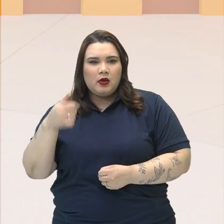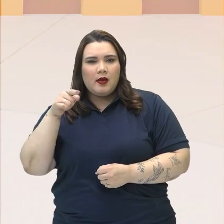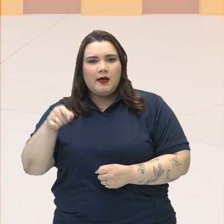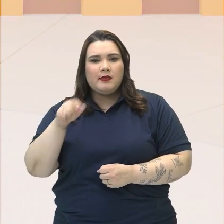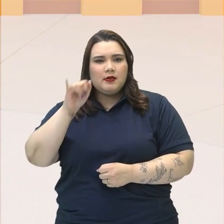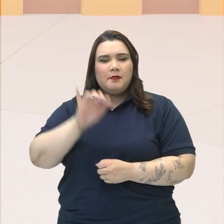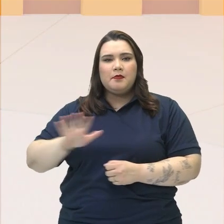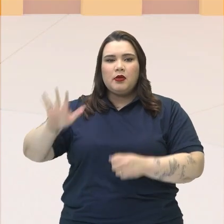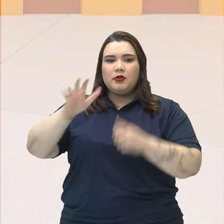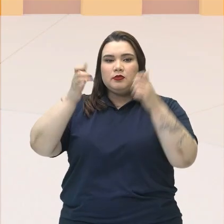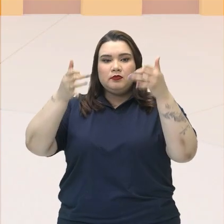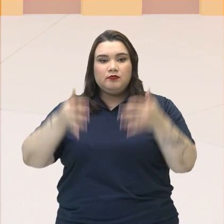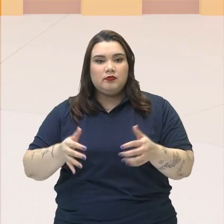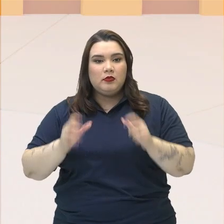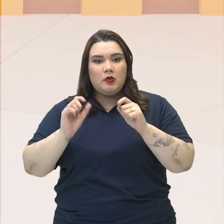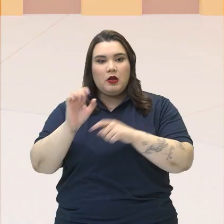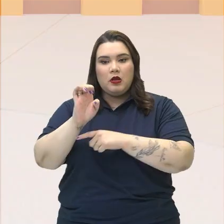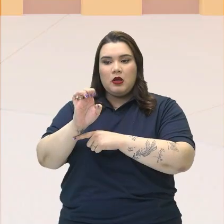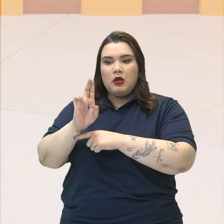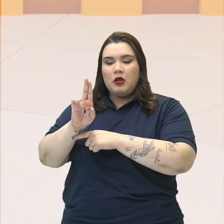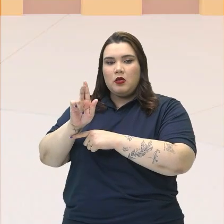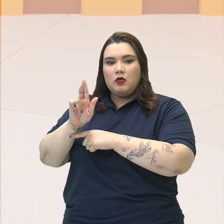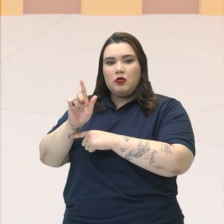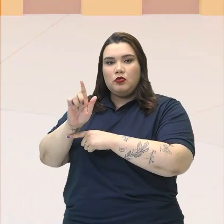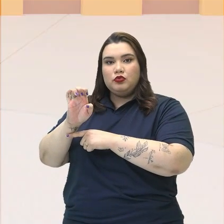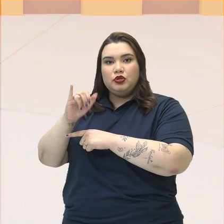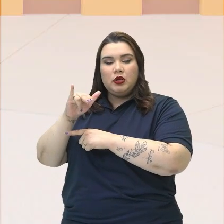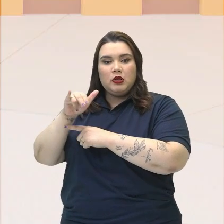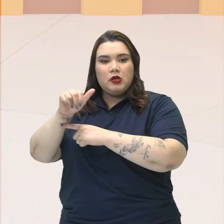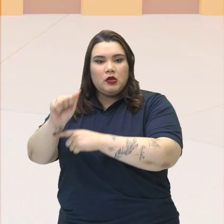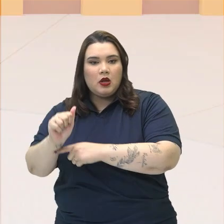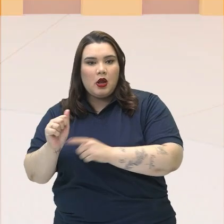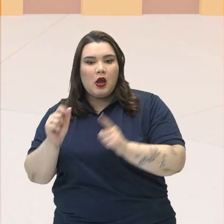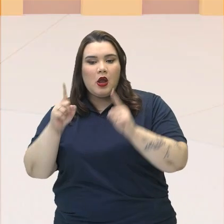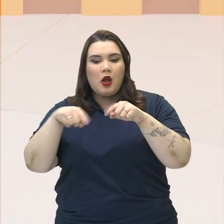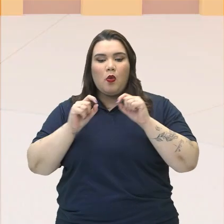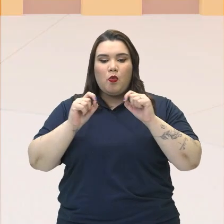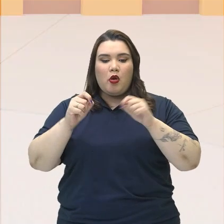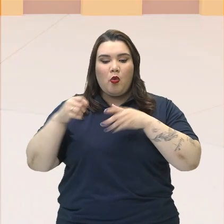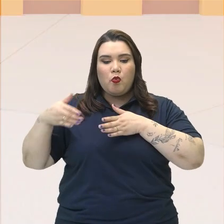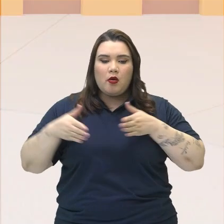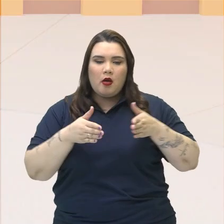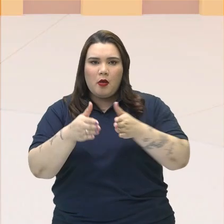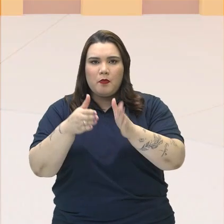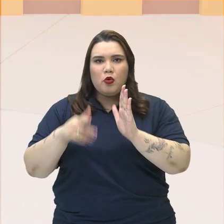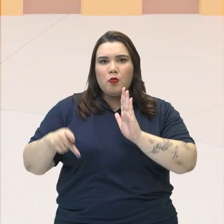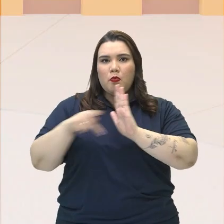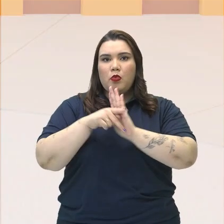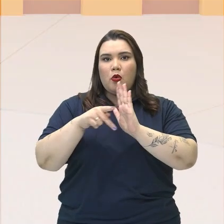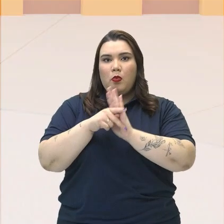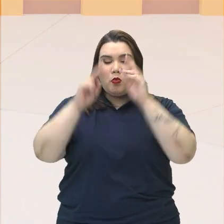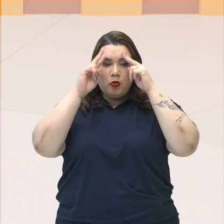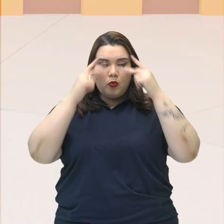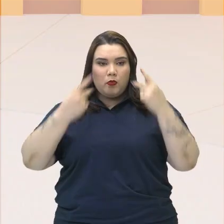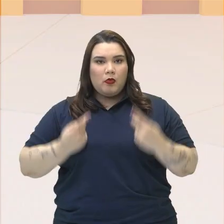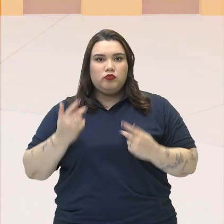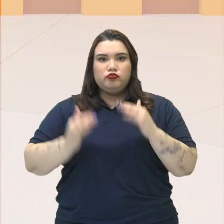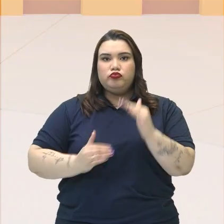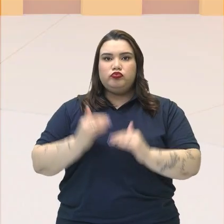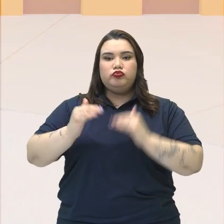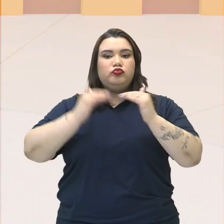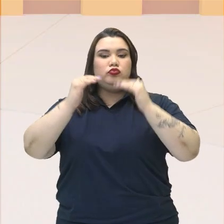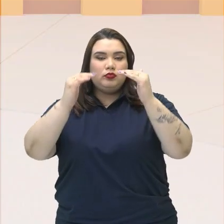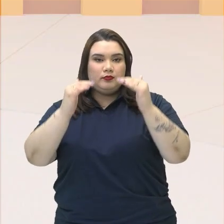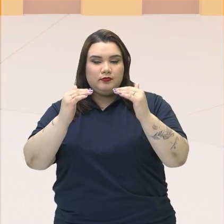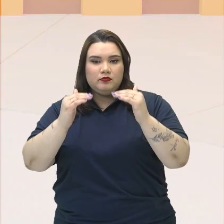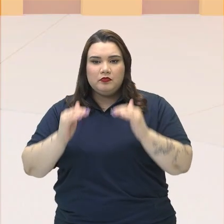dizia o seguinte: eugenia é a autodireção da evolução humana. Qual era